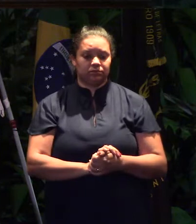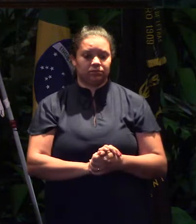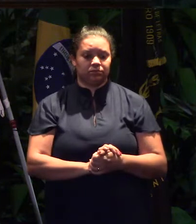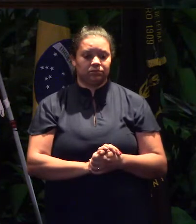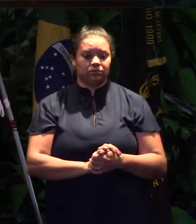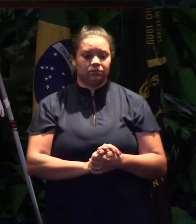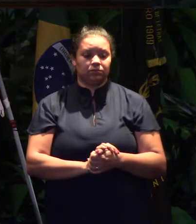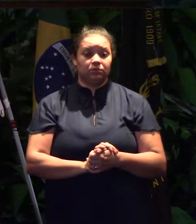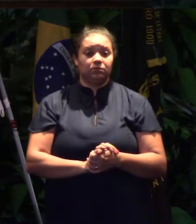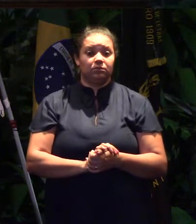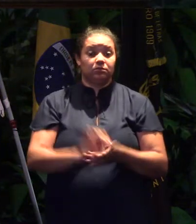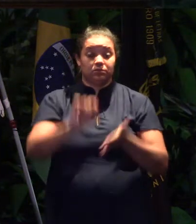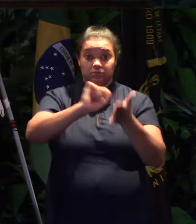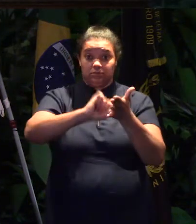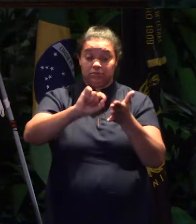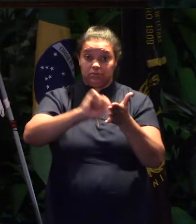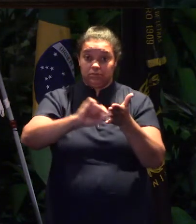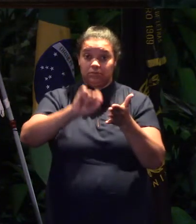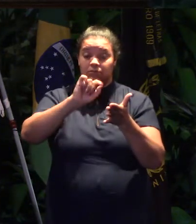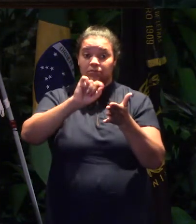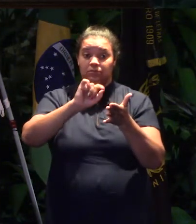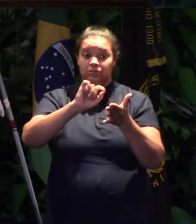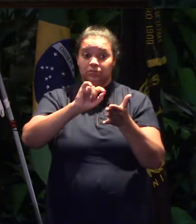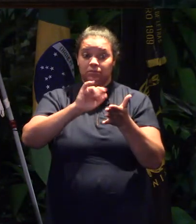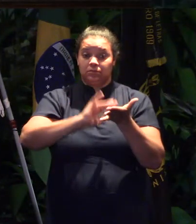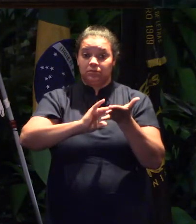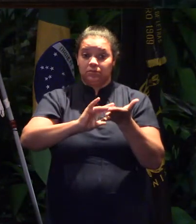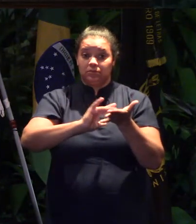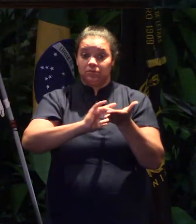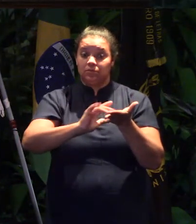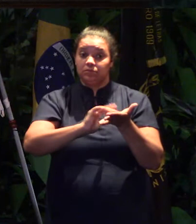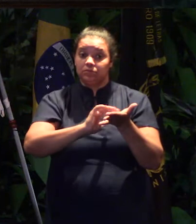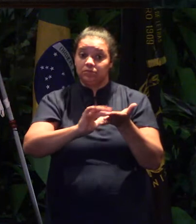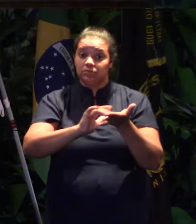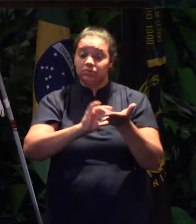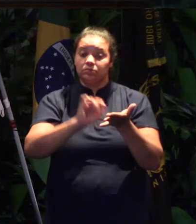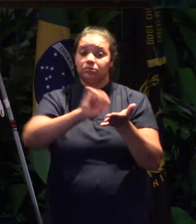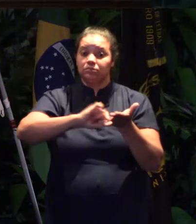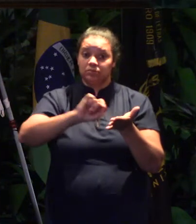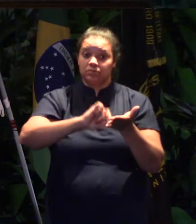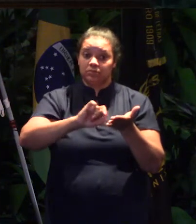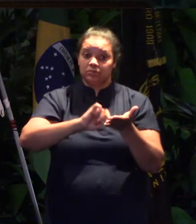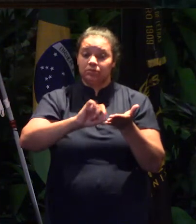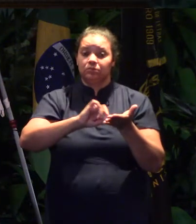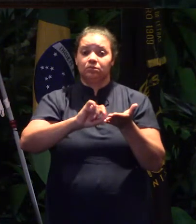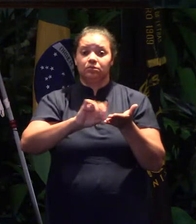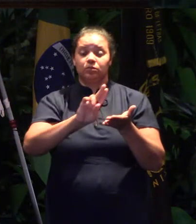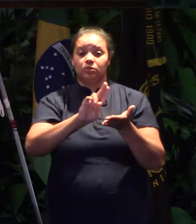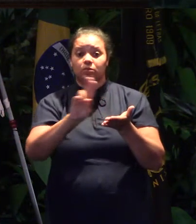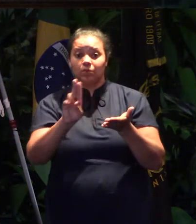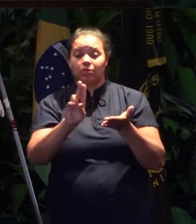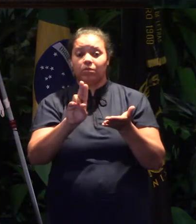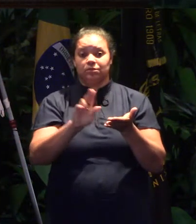o sistema de leitura e escrita, até muito recentemente, né, o sistema de leitura e escrita em relevo que leva o nome do seu